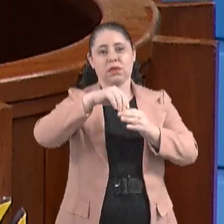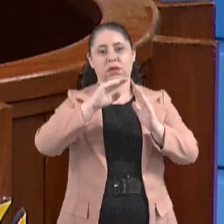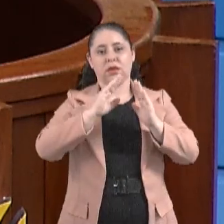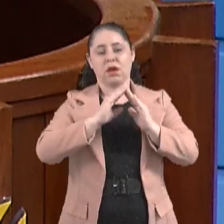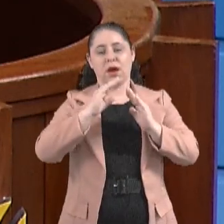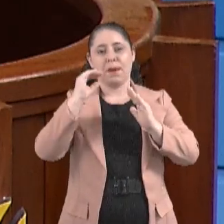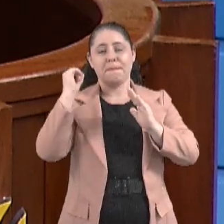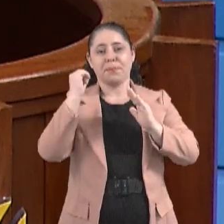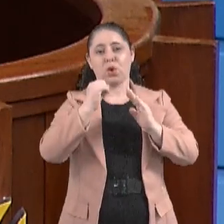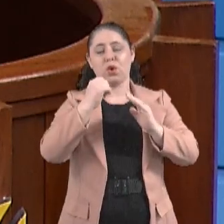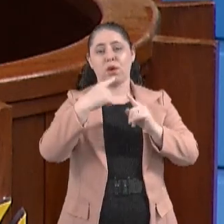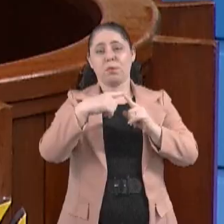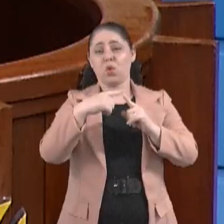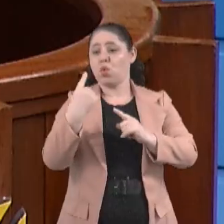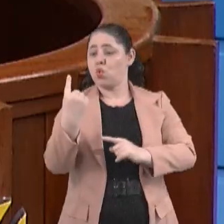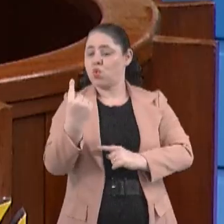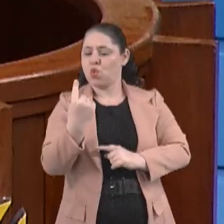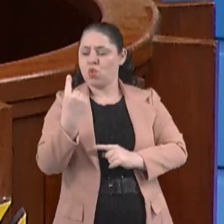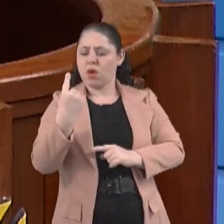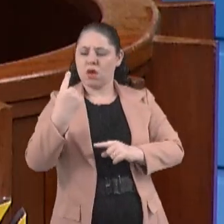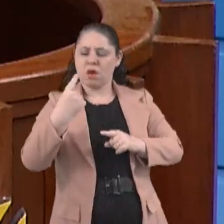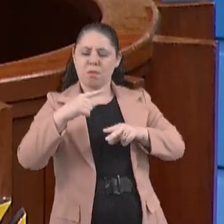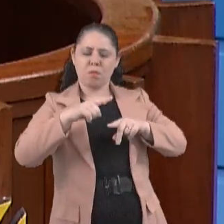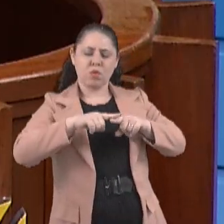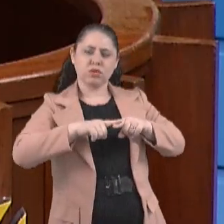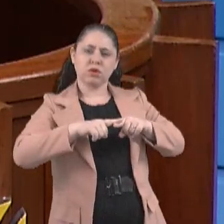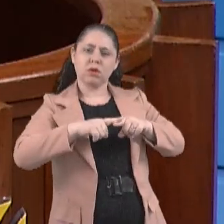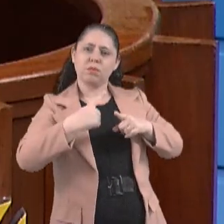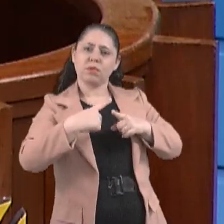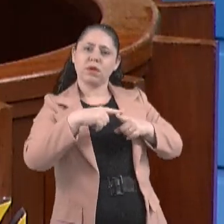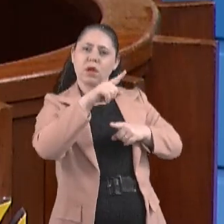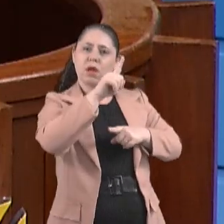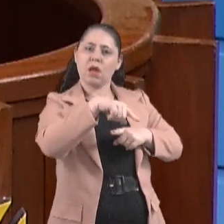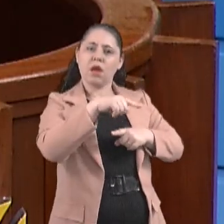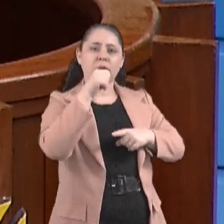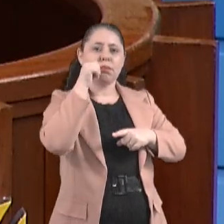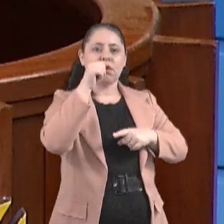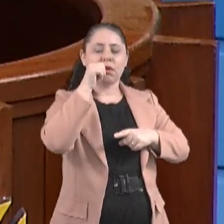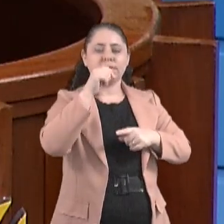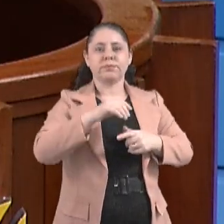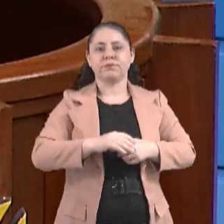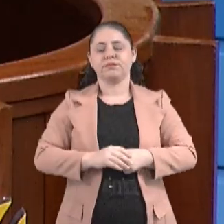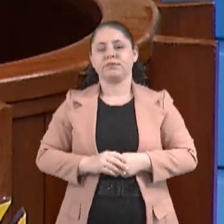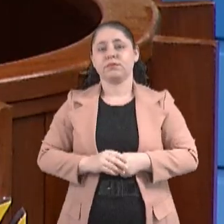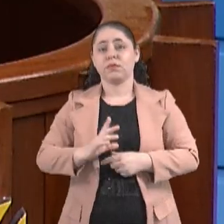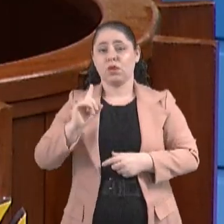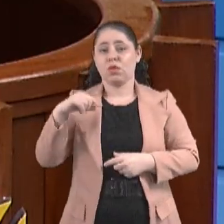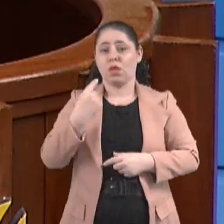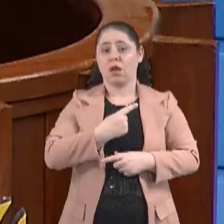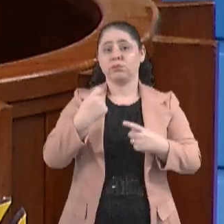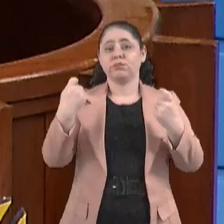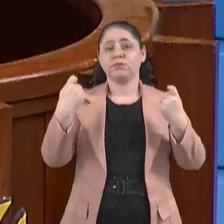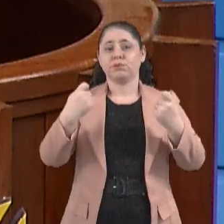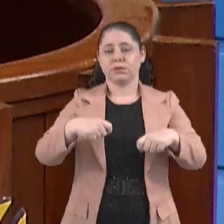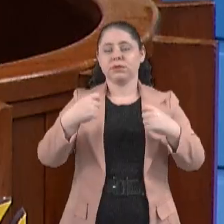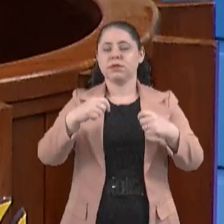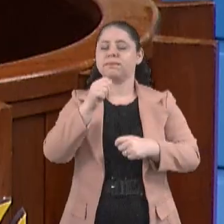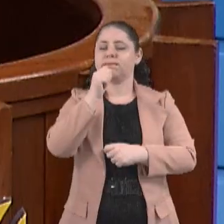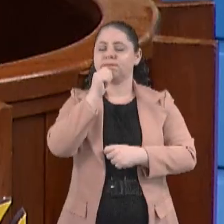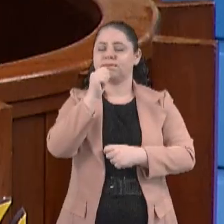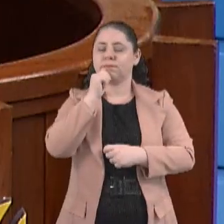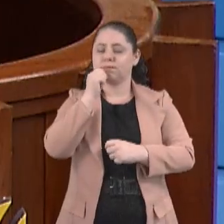foram mortas por um único motivo: são mulheres. Nós precisamos